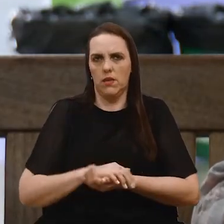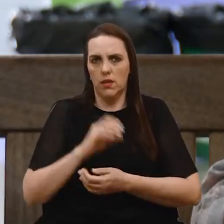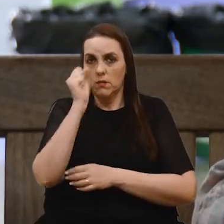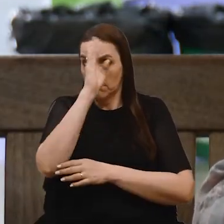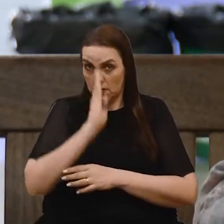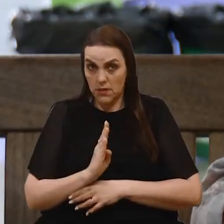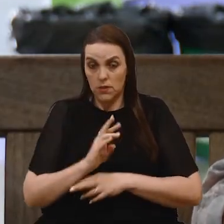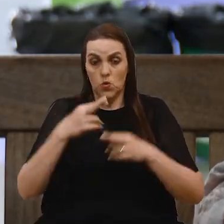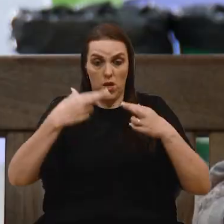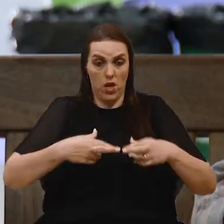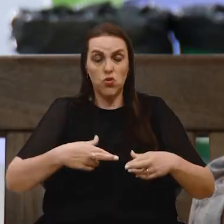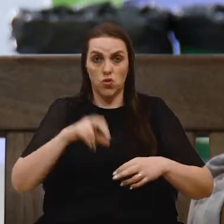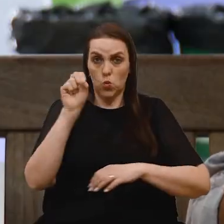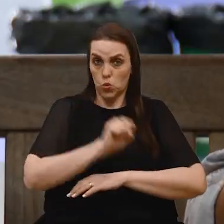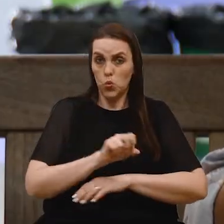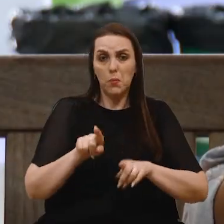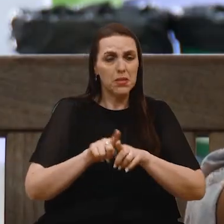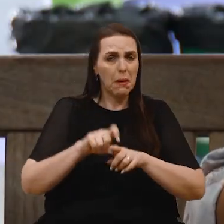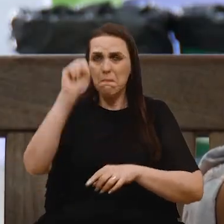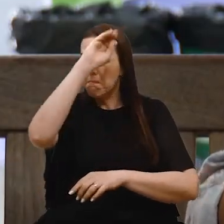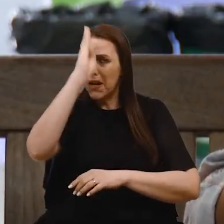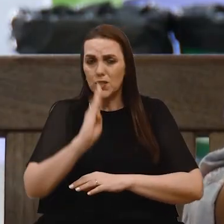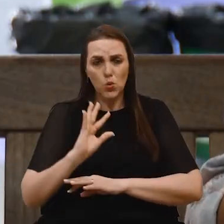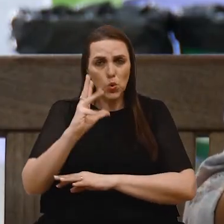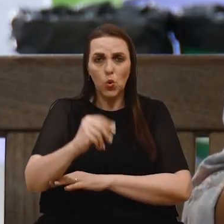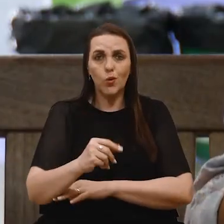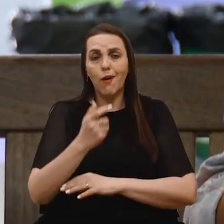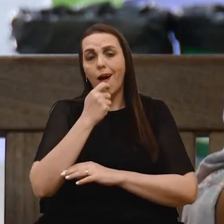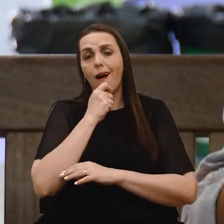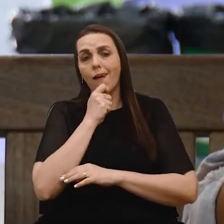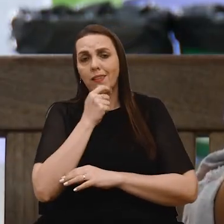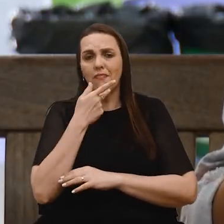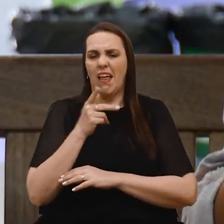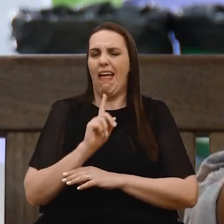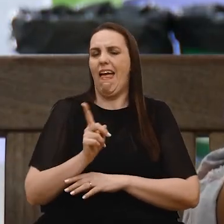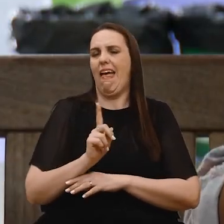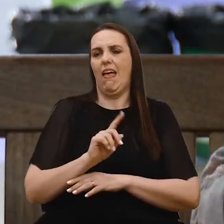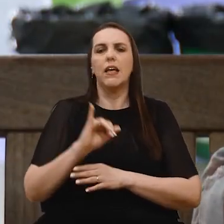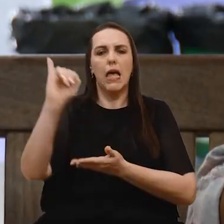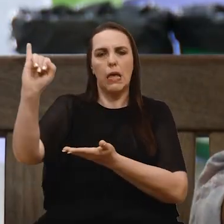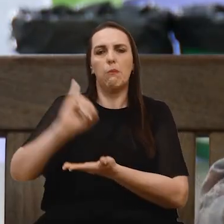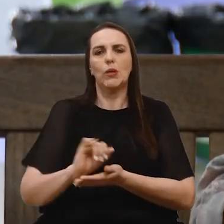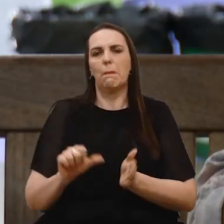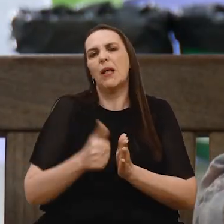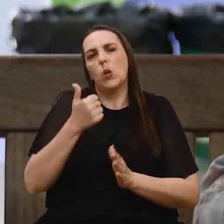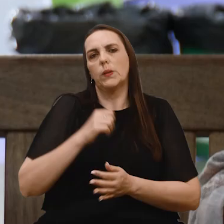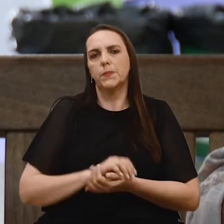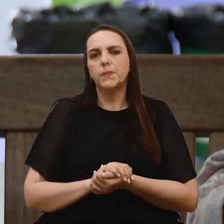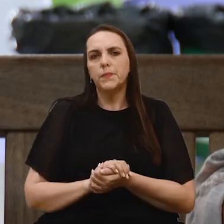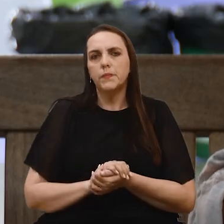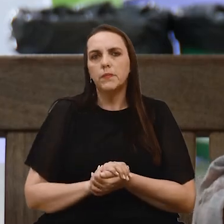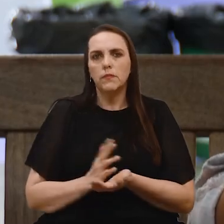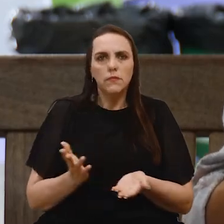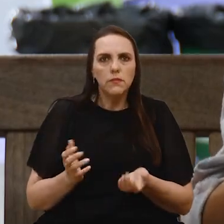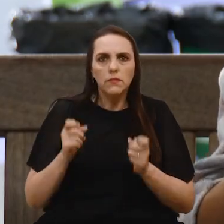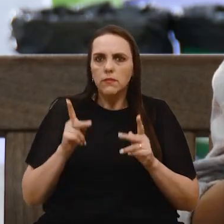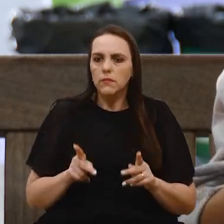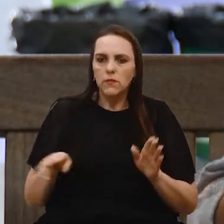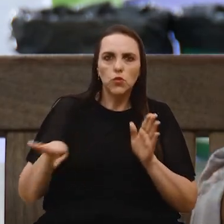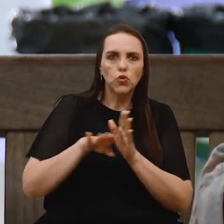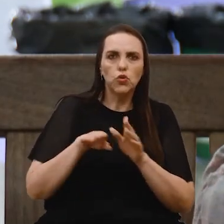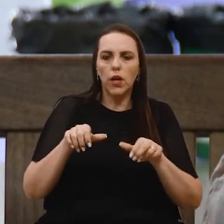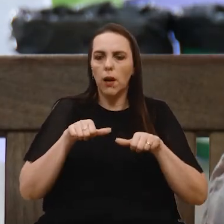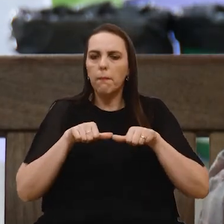na nossa região e no Brasil, mas a gente ainda tem aquela mania de dizer, não, importado é melhor. O sujeito chega